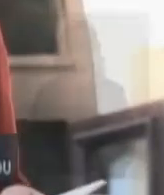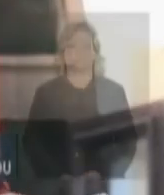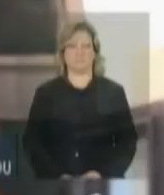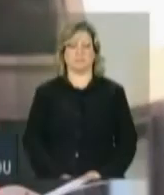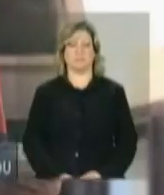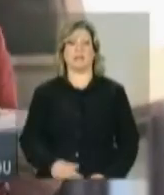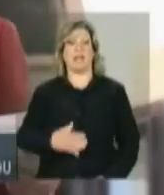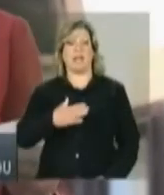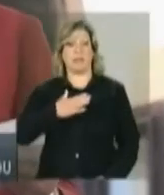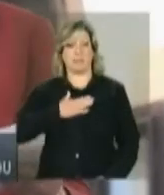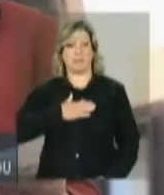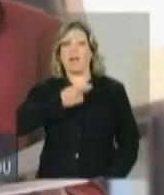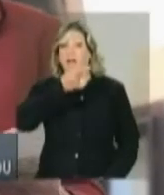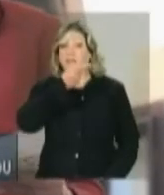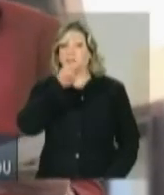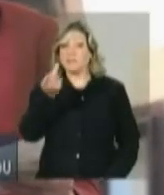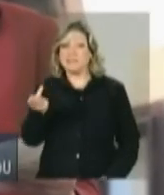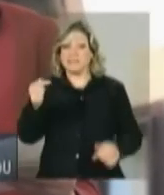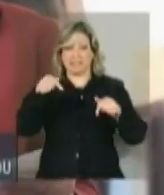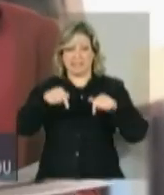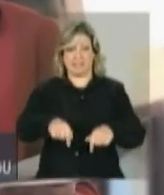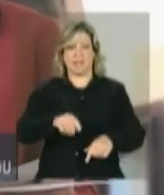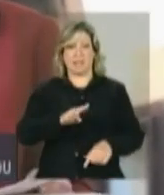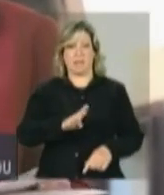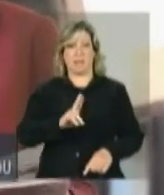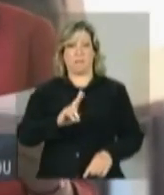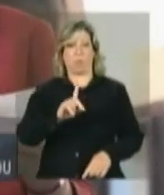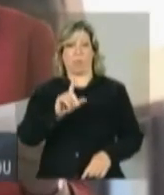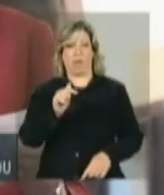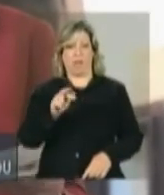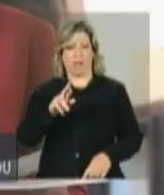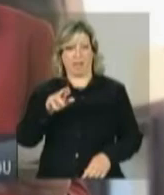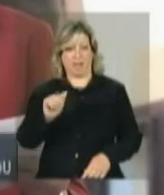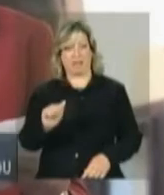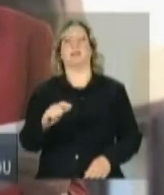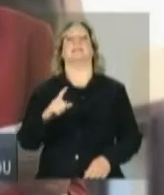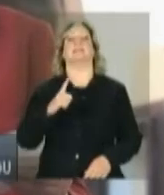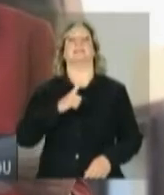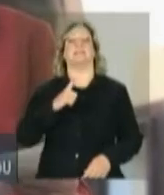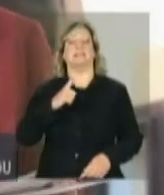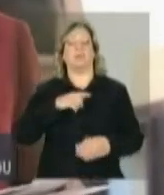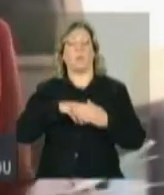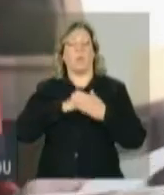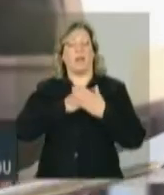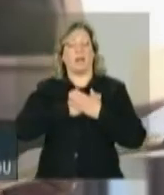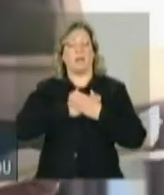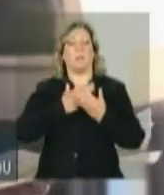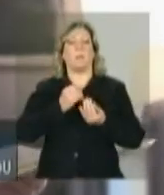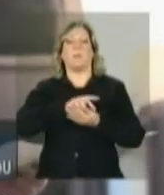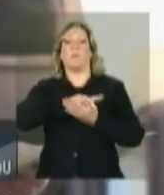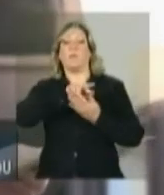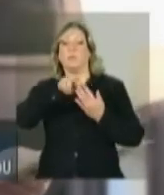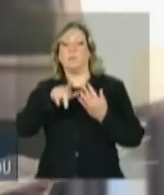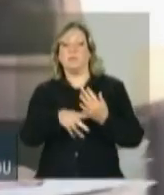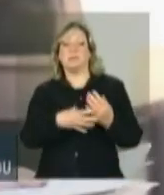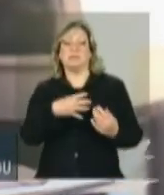Minha visita à Bulgária guarda múltiplos significados e valores. É